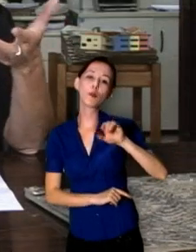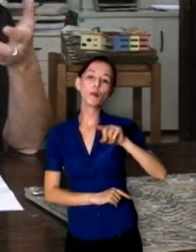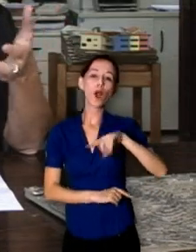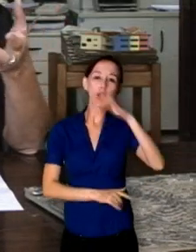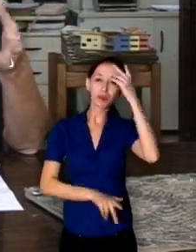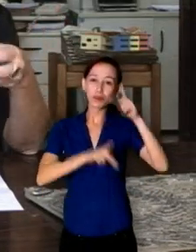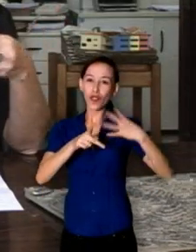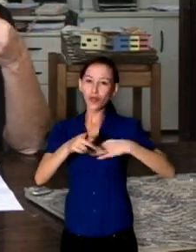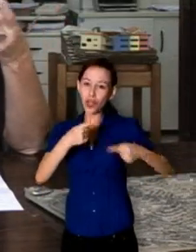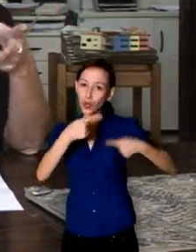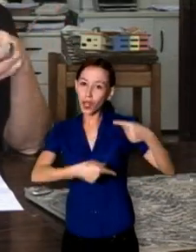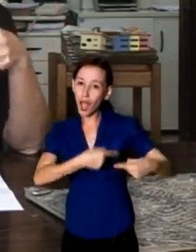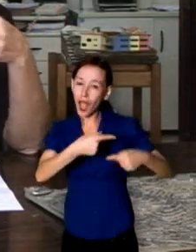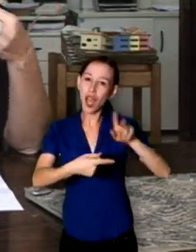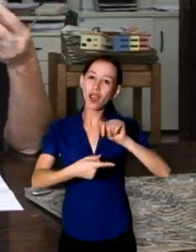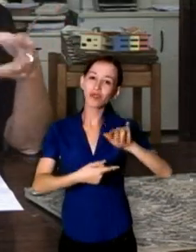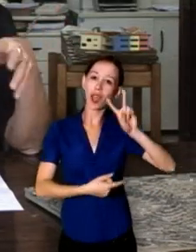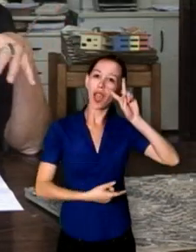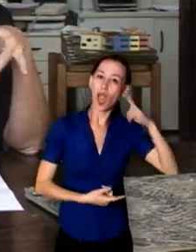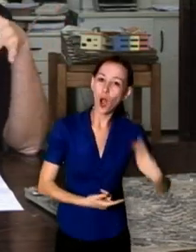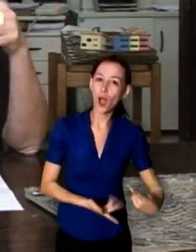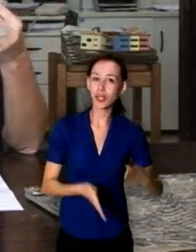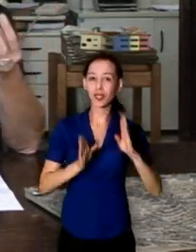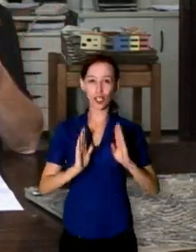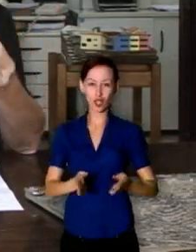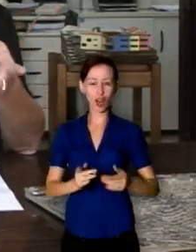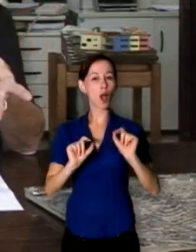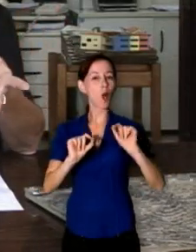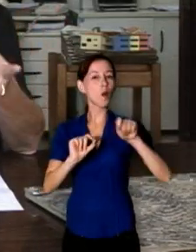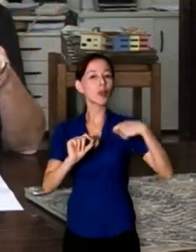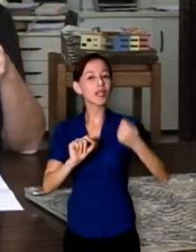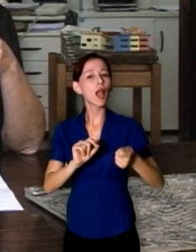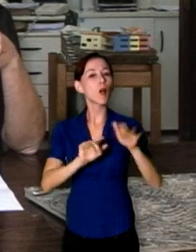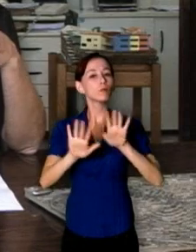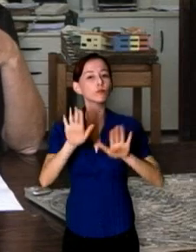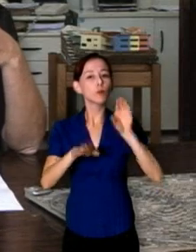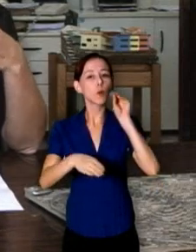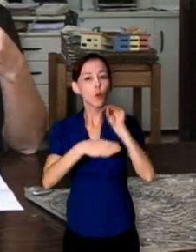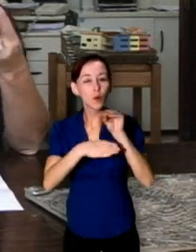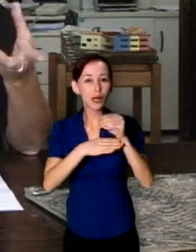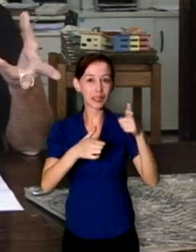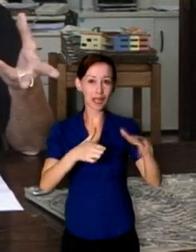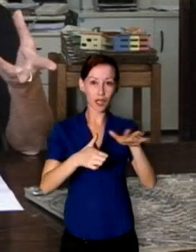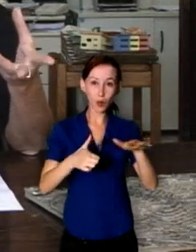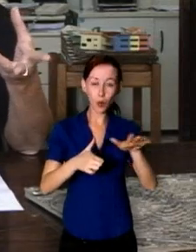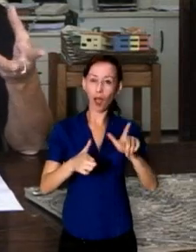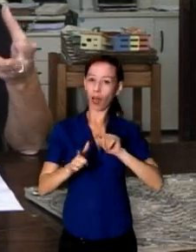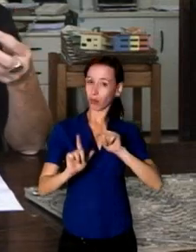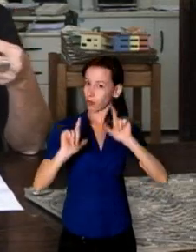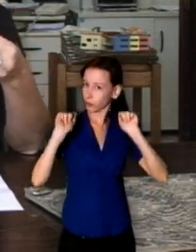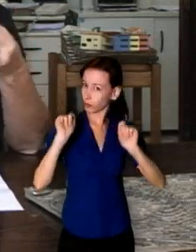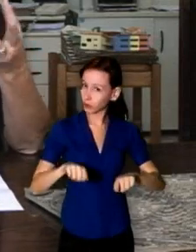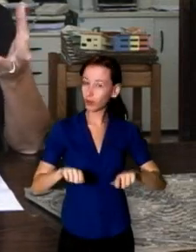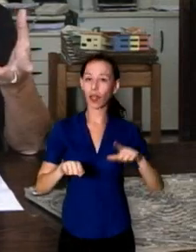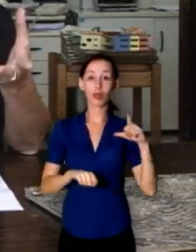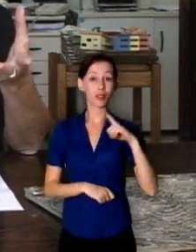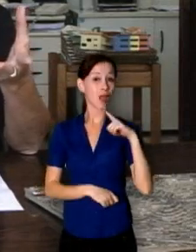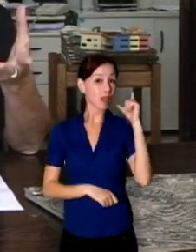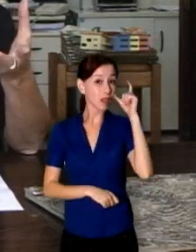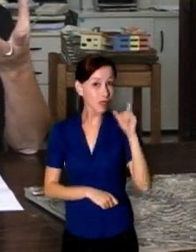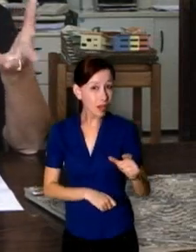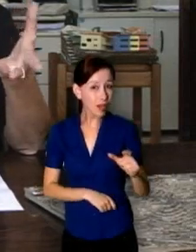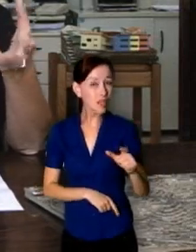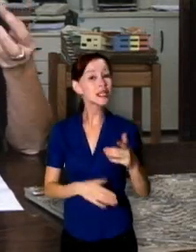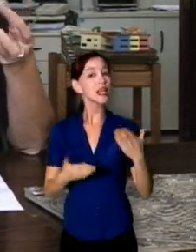como alguma coisa feita com afeto, com técnica, com cuidado com o lugar, com competência, com